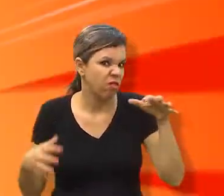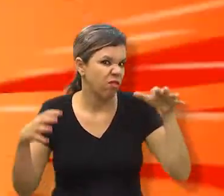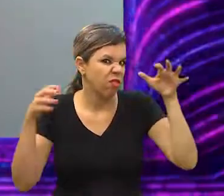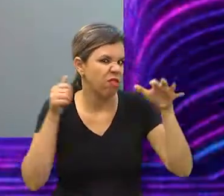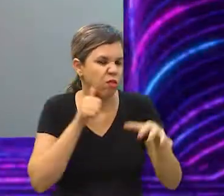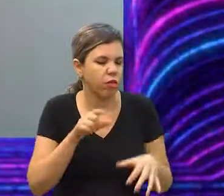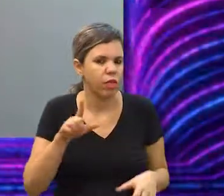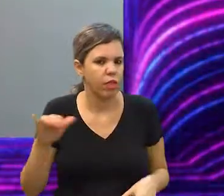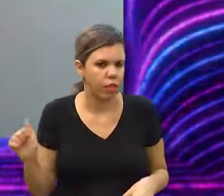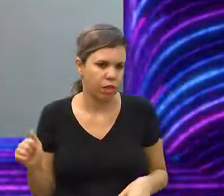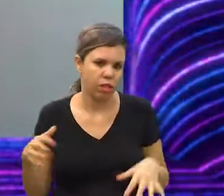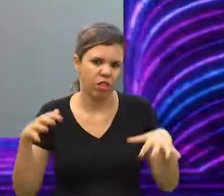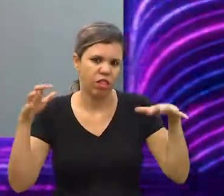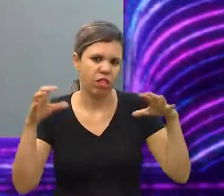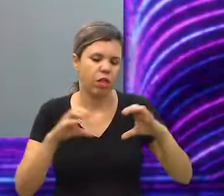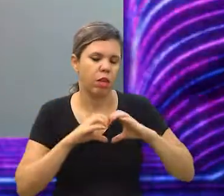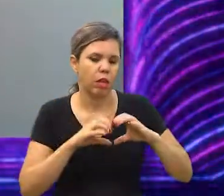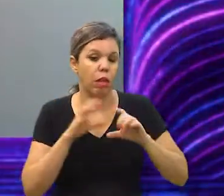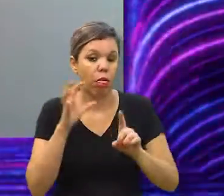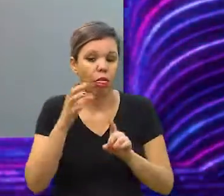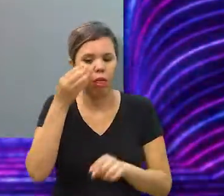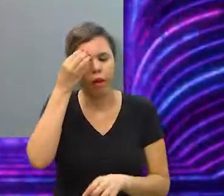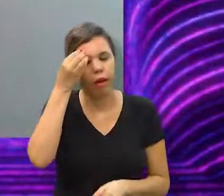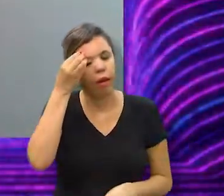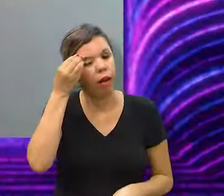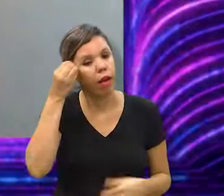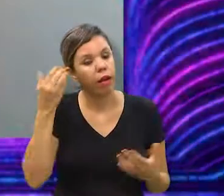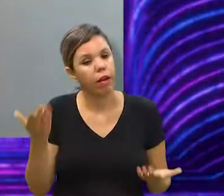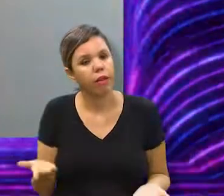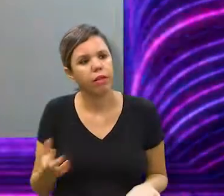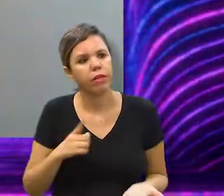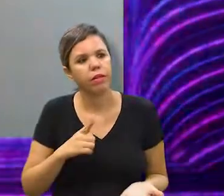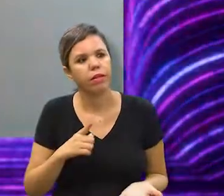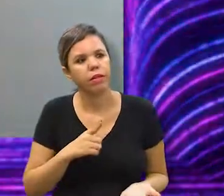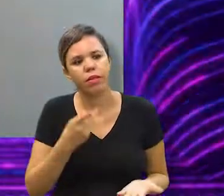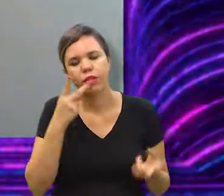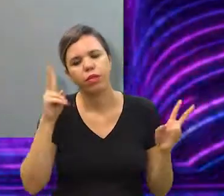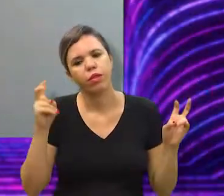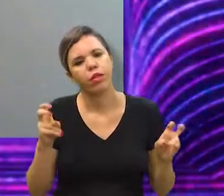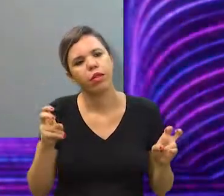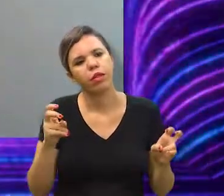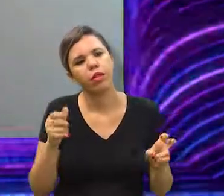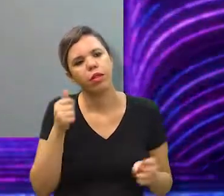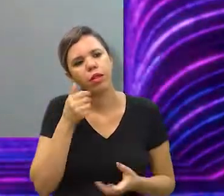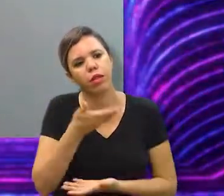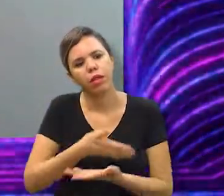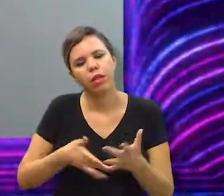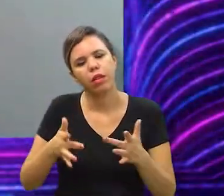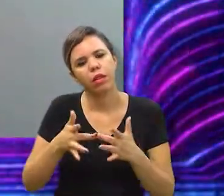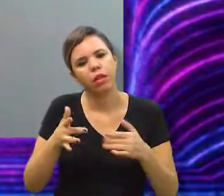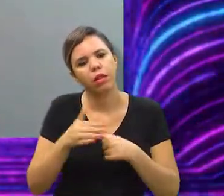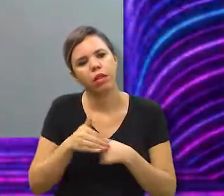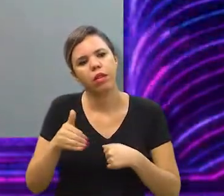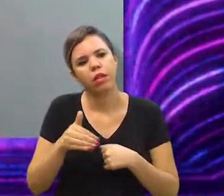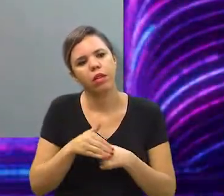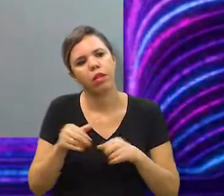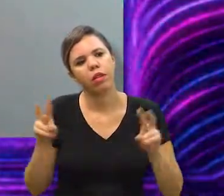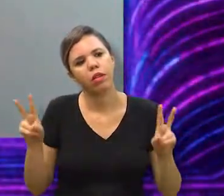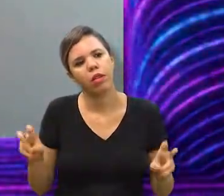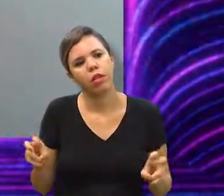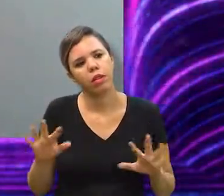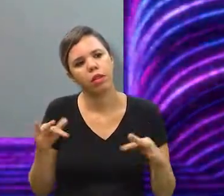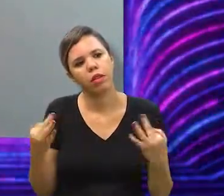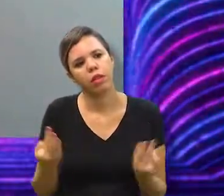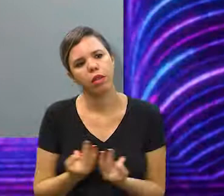senhorinha Laura é o monstro do amor, né? Então a gente vai ter muito a falar sobre a relação dela com o afeto, né? Com a relação dela